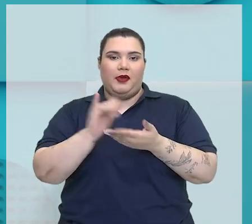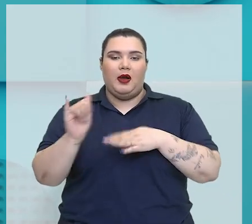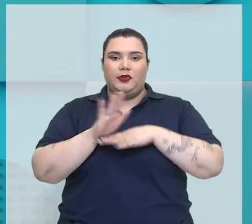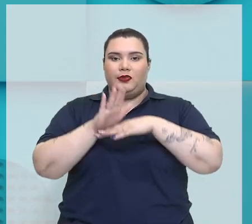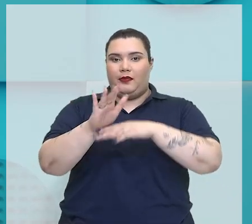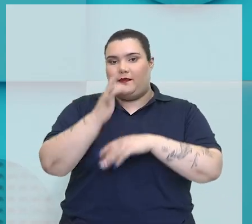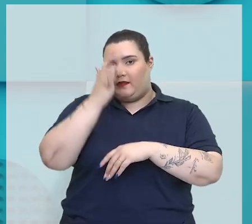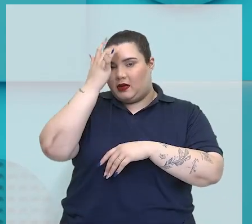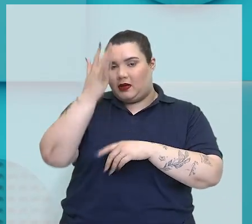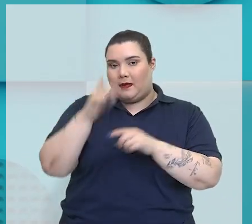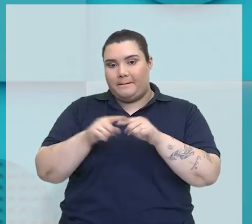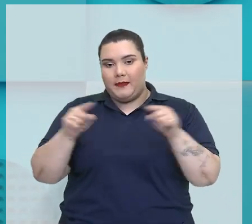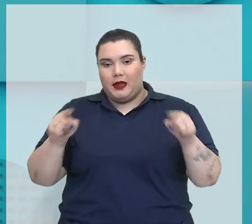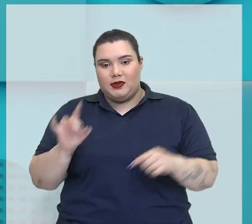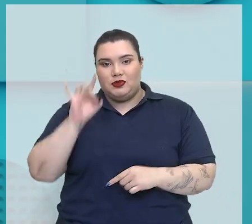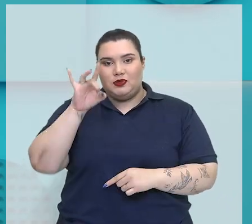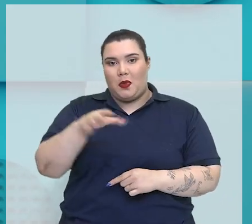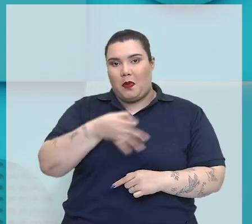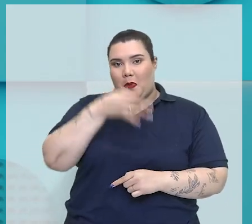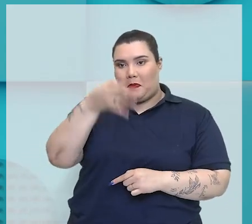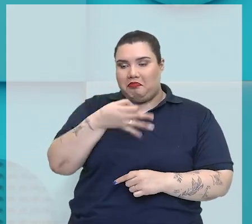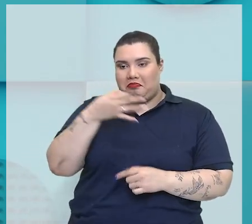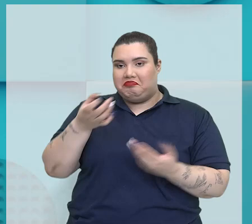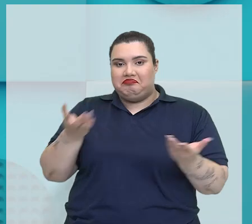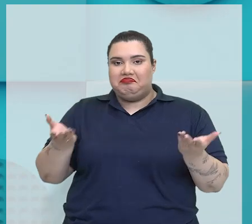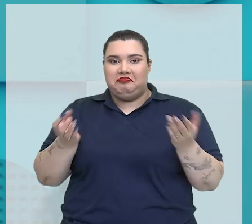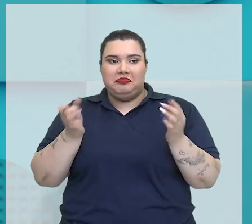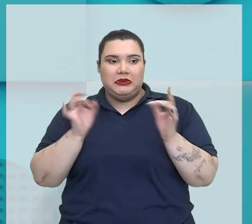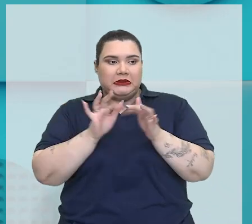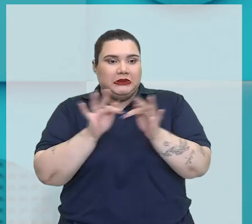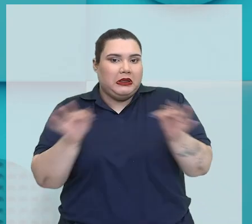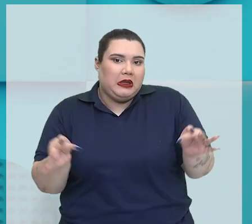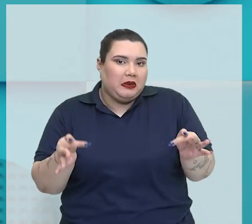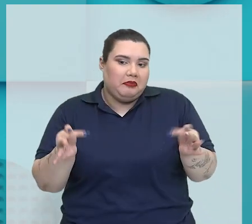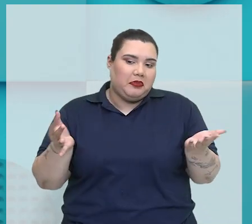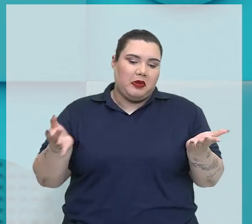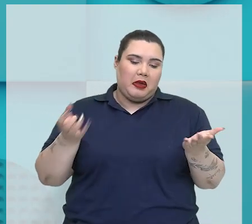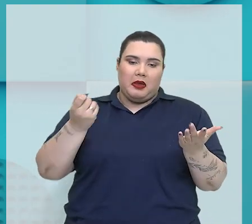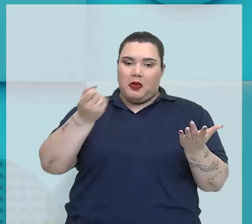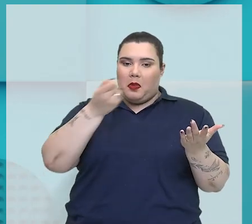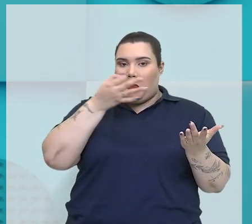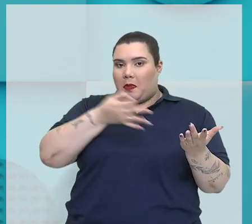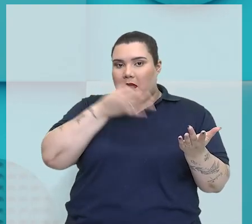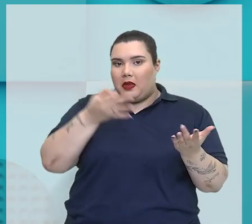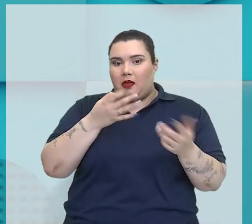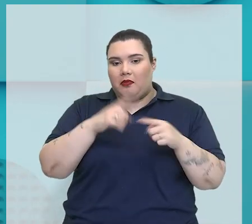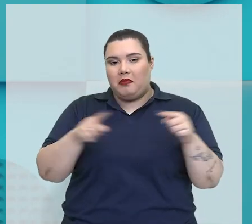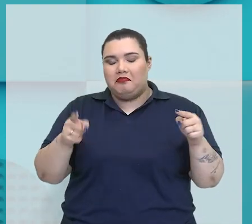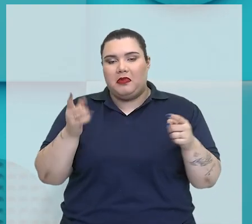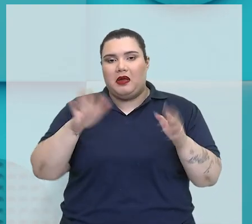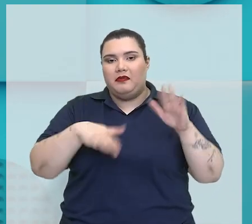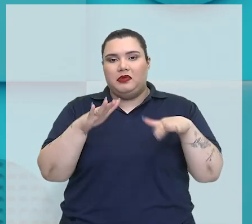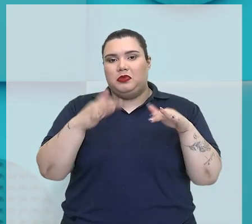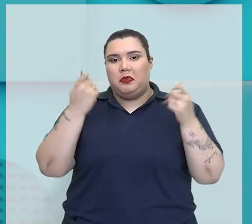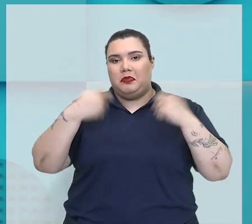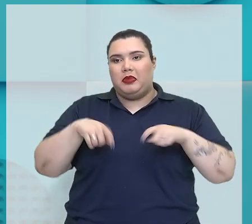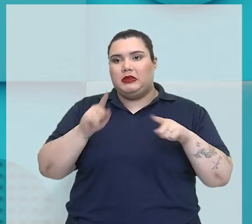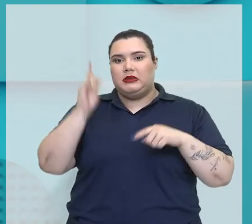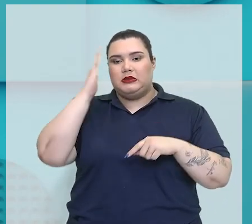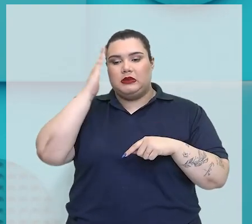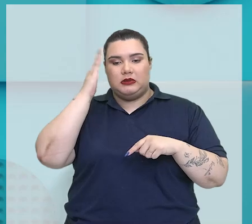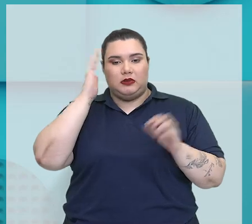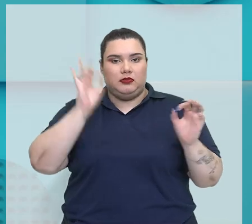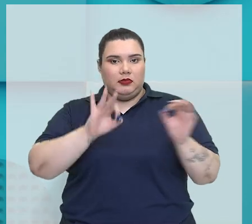ajudar. Mas dar somente a opinião por dar, né, não, às vezes não interessa muito, né? Então